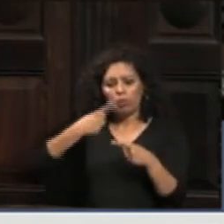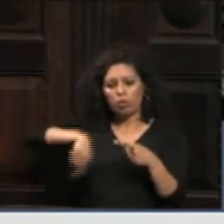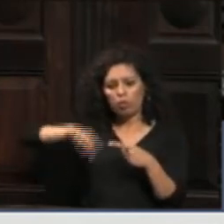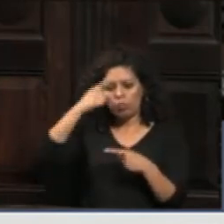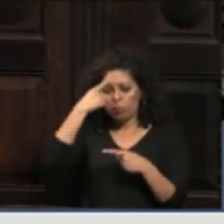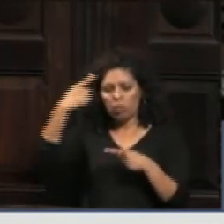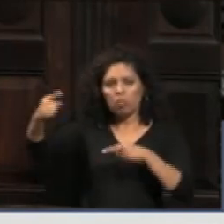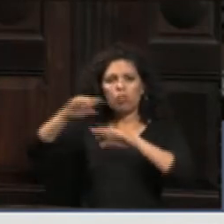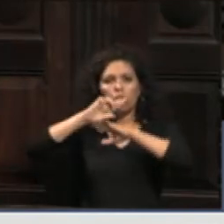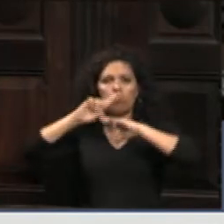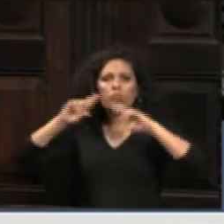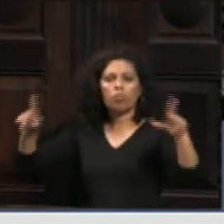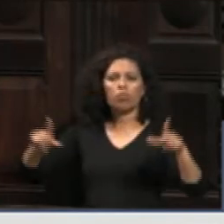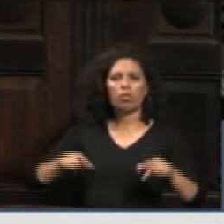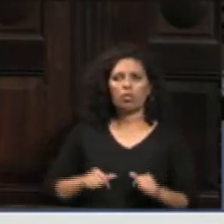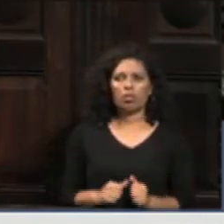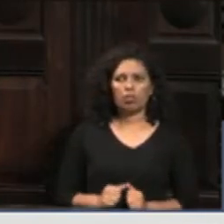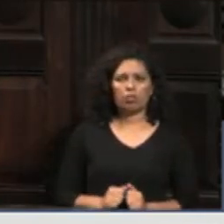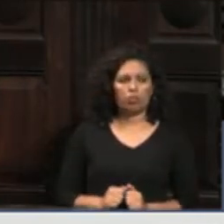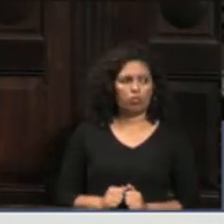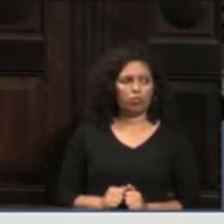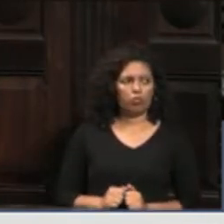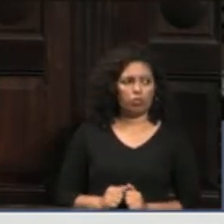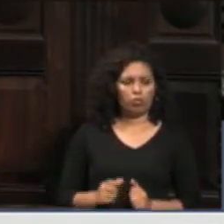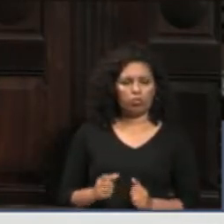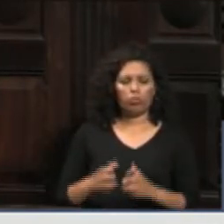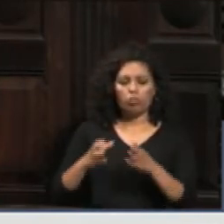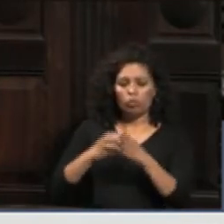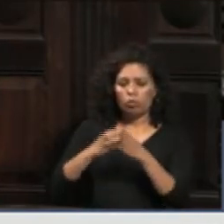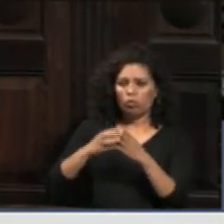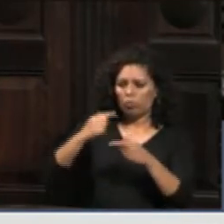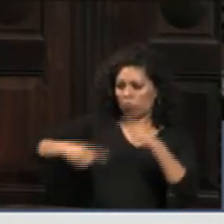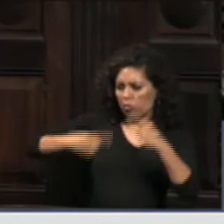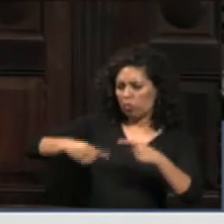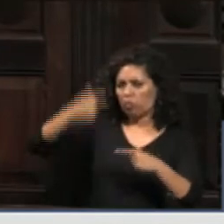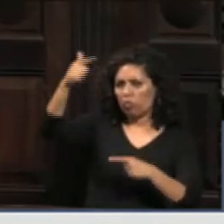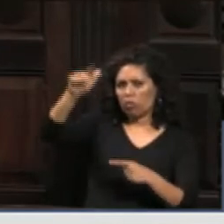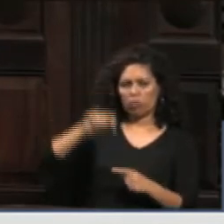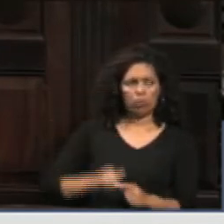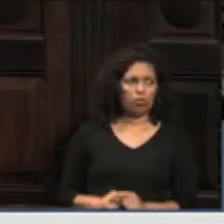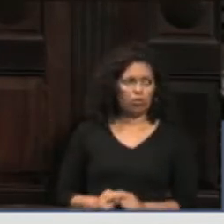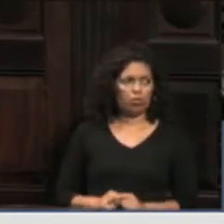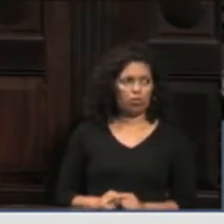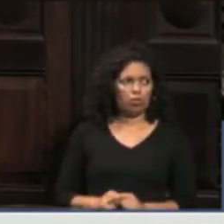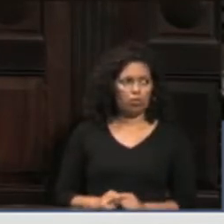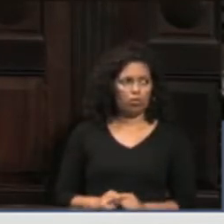as mesmas ideias de uma outra pessoa. Realmente, esses